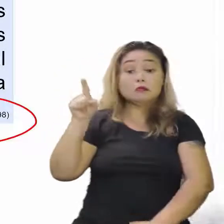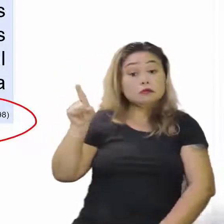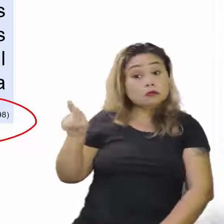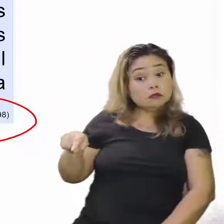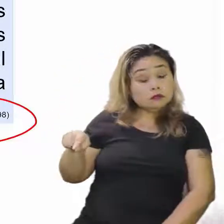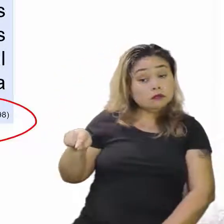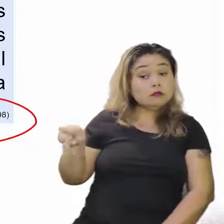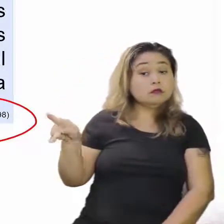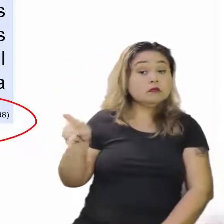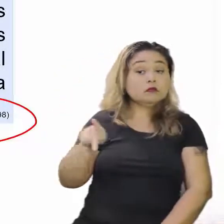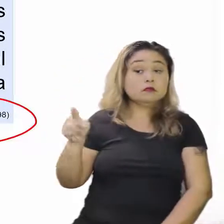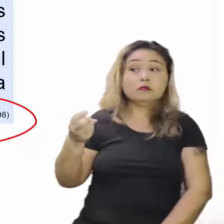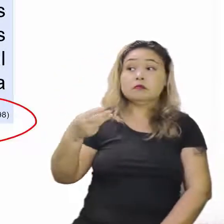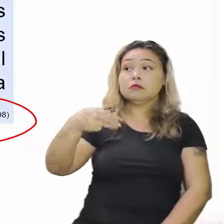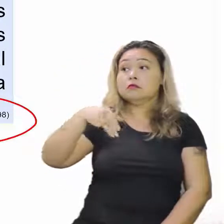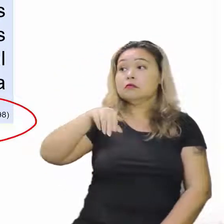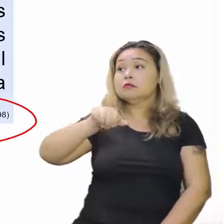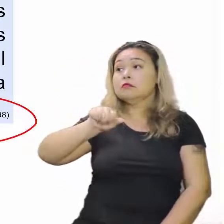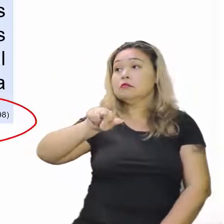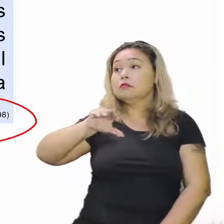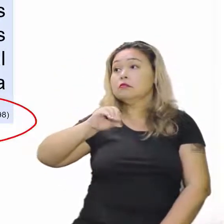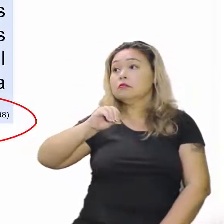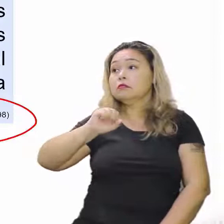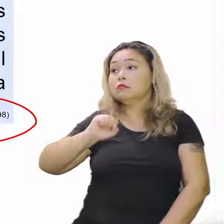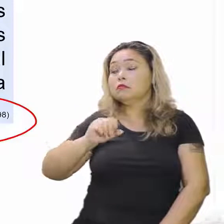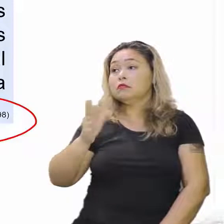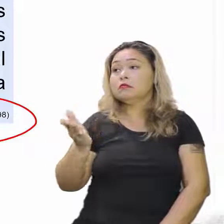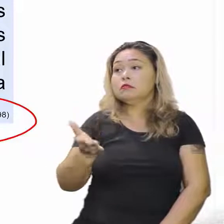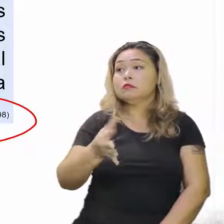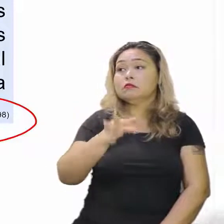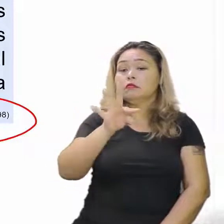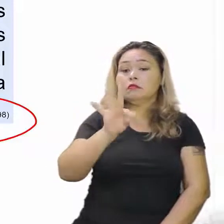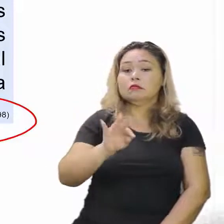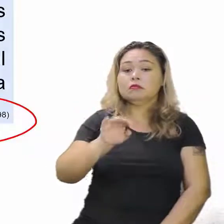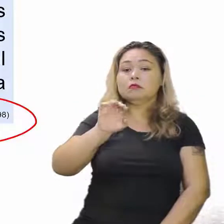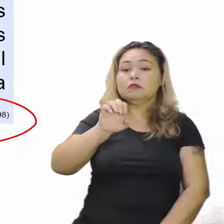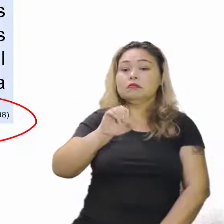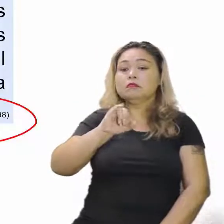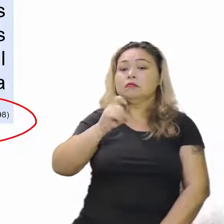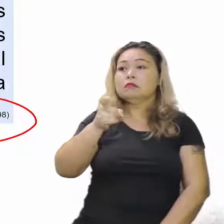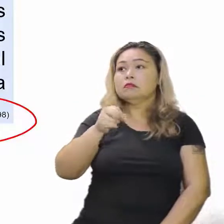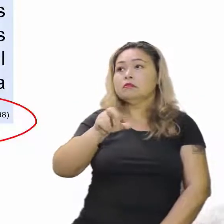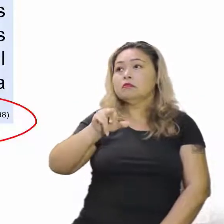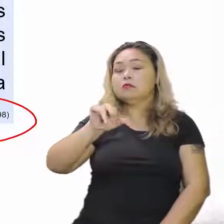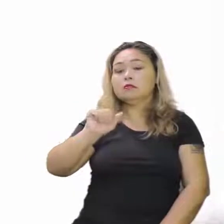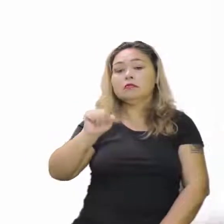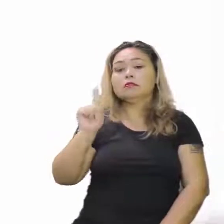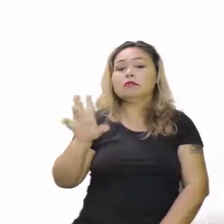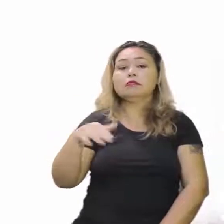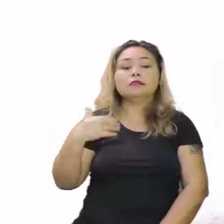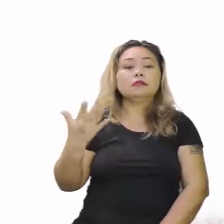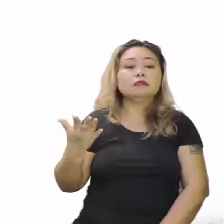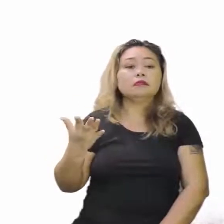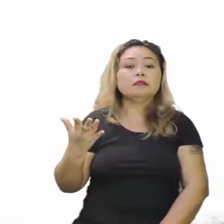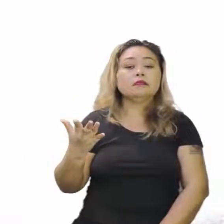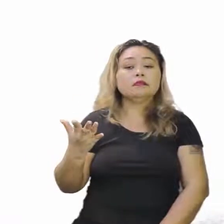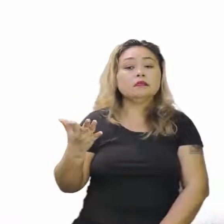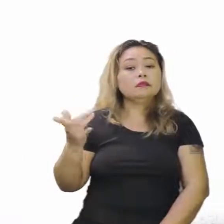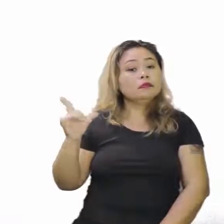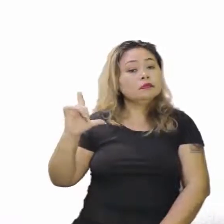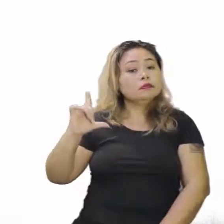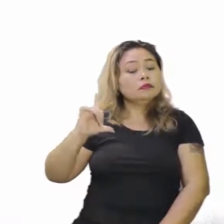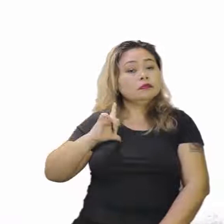Professor Marcos Teixeira. Professor Marcos Teixeira, professor da Uni, gente fina pra caramba, professor de História.